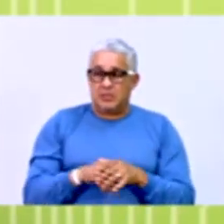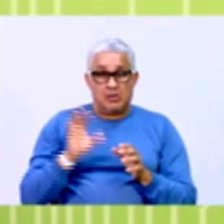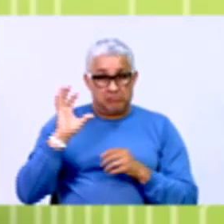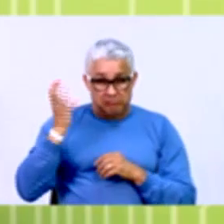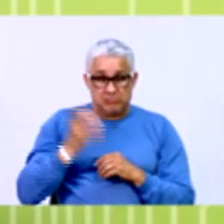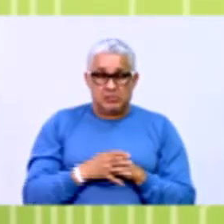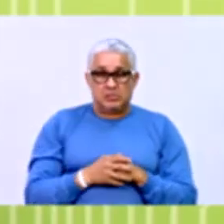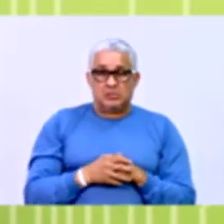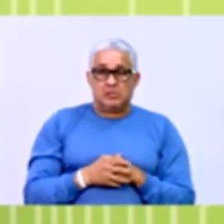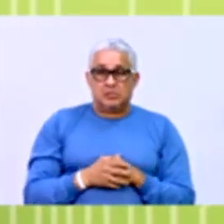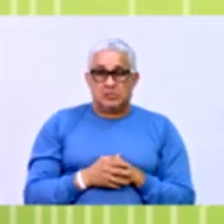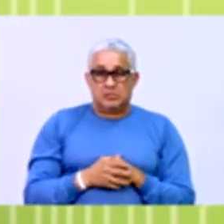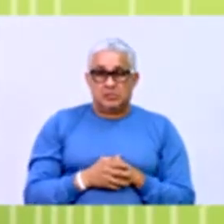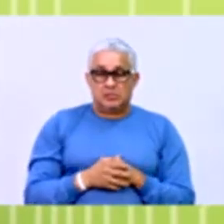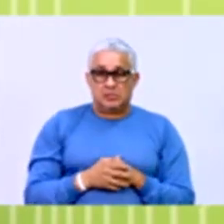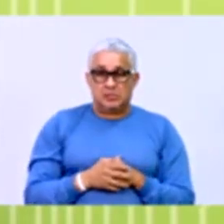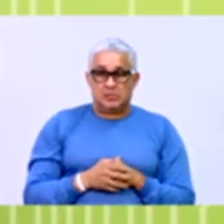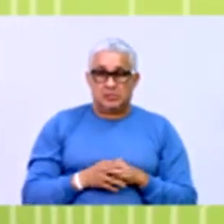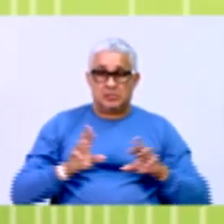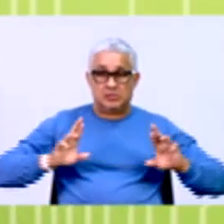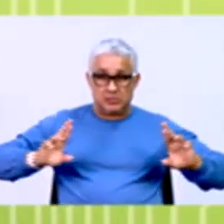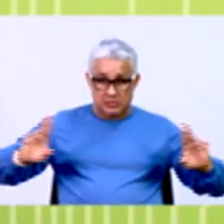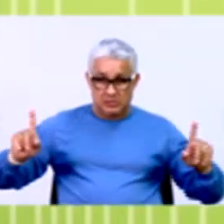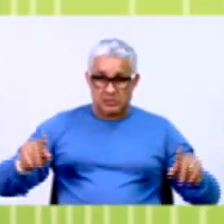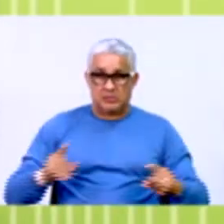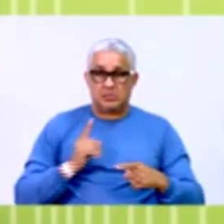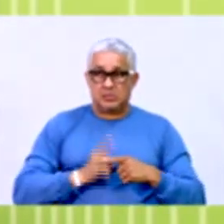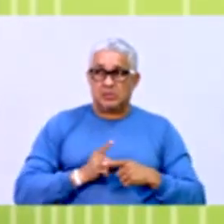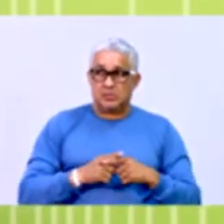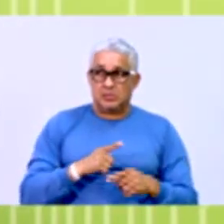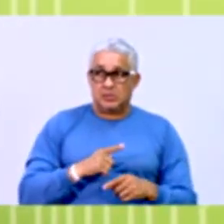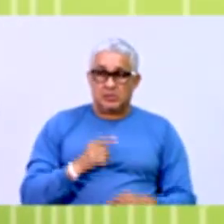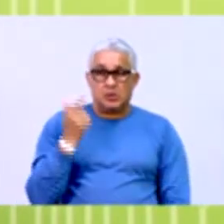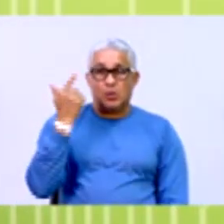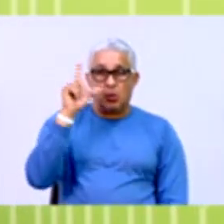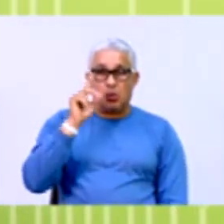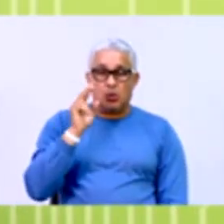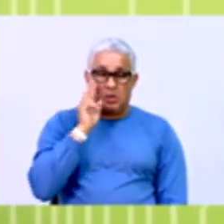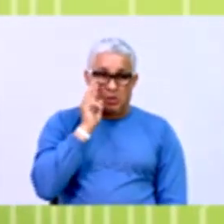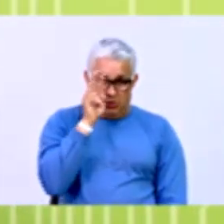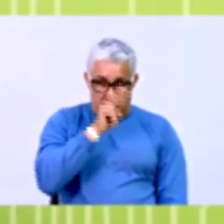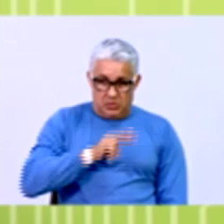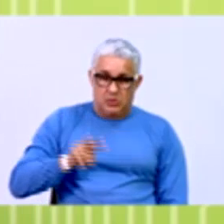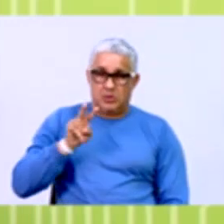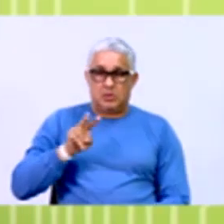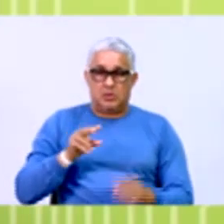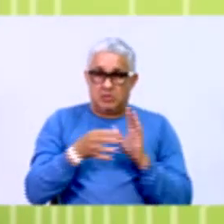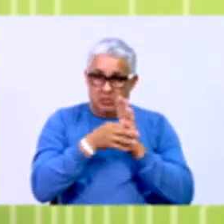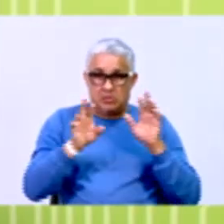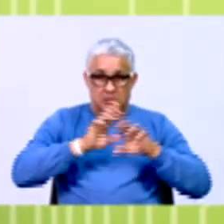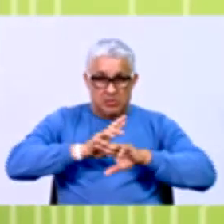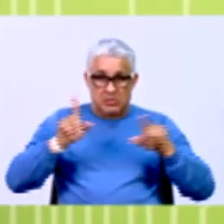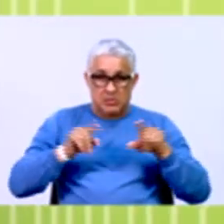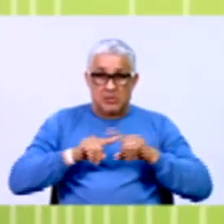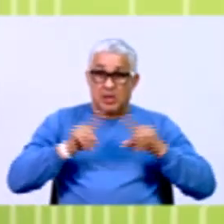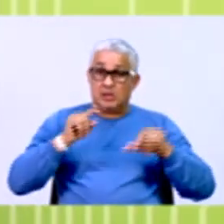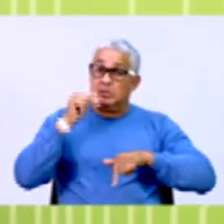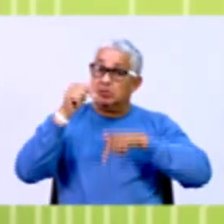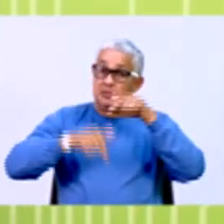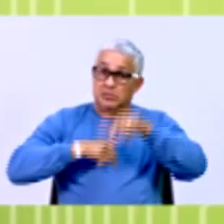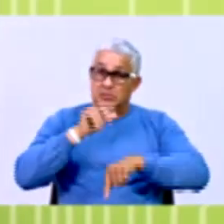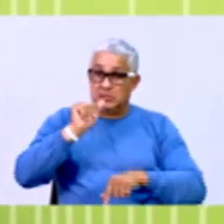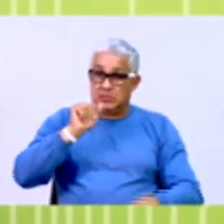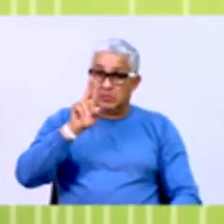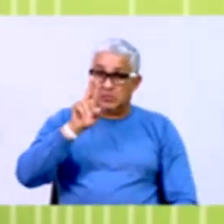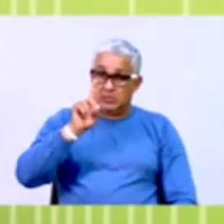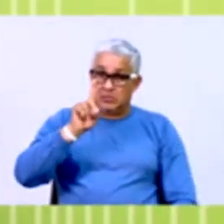acontece em empresas de auditoria diferente, né? Porque traz uma outra visão, muitas vezes, mas aquele trabalho de auditoria